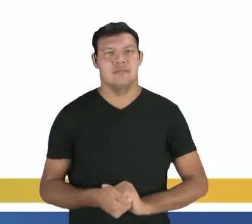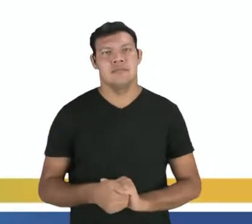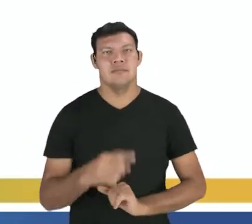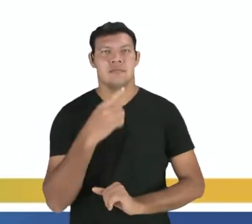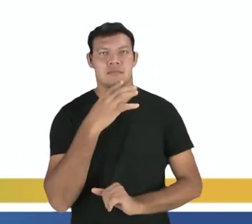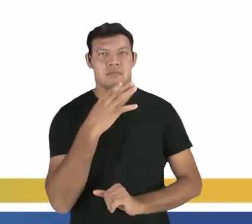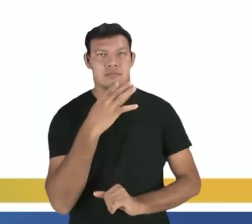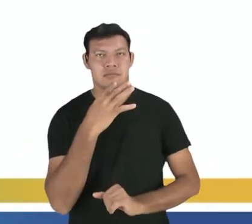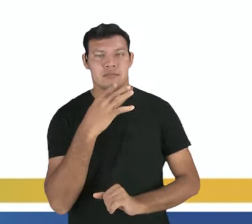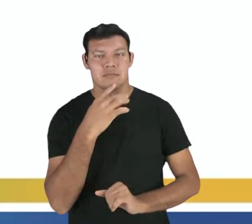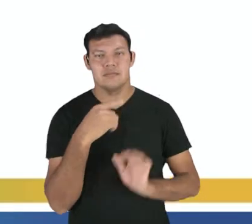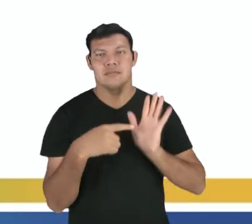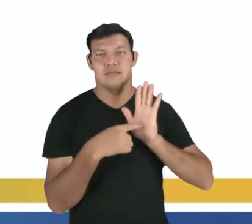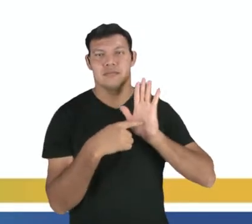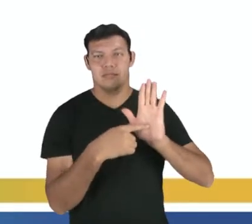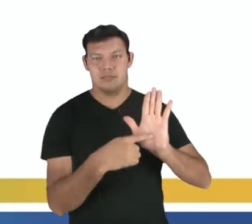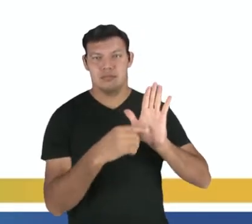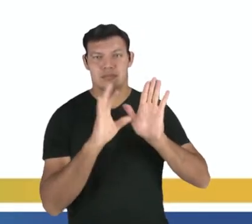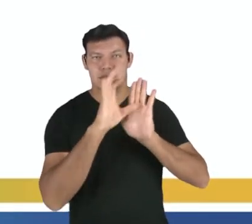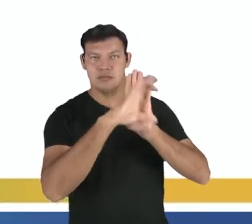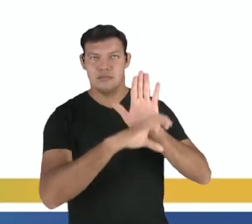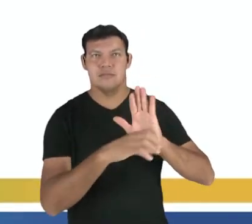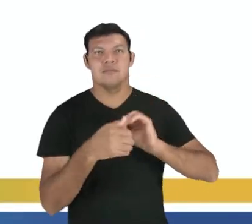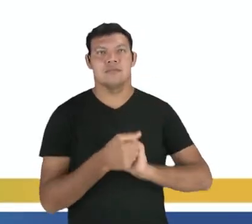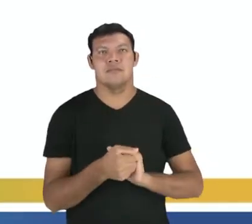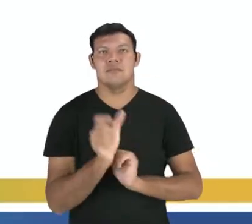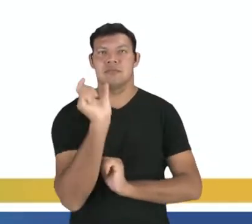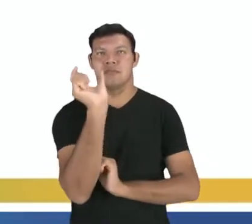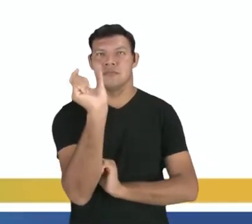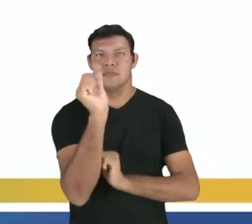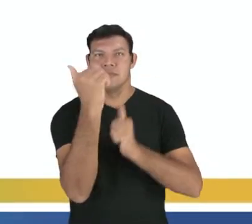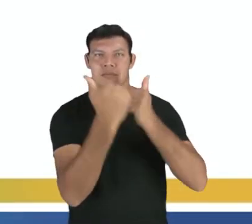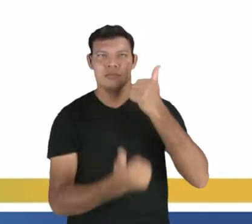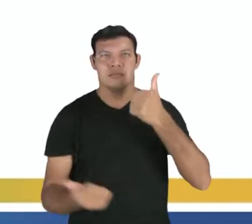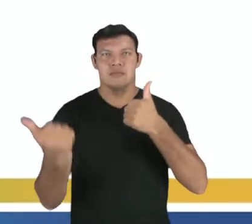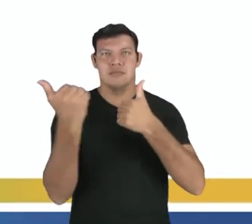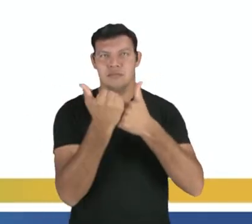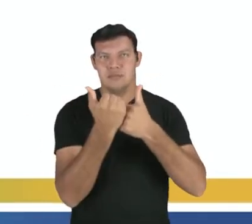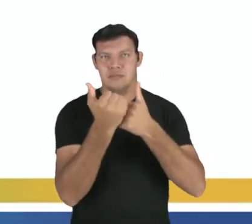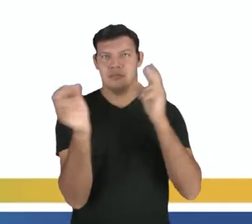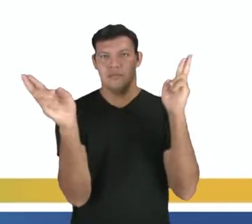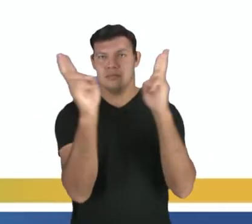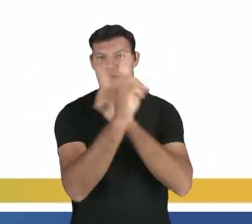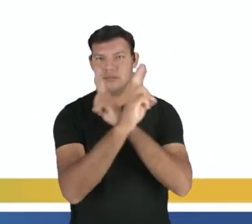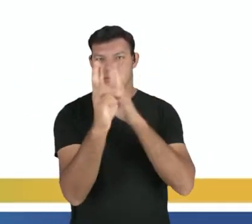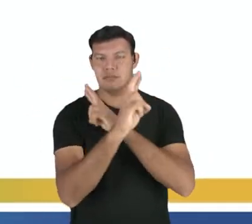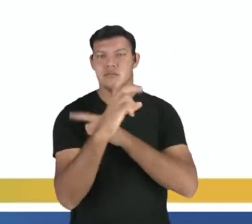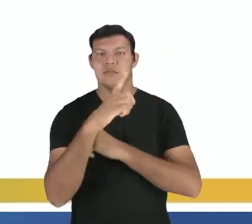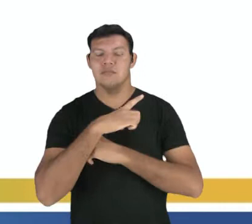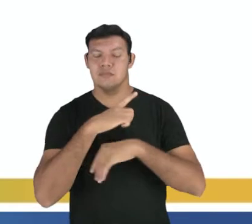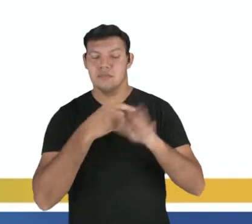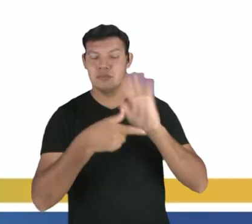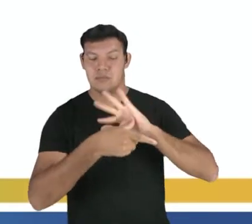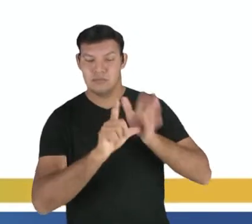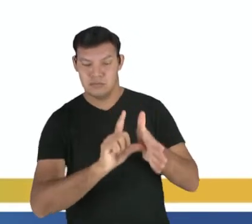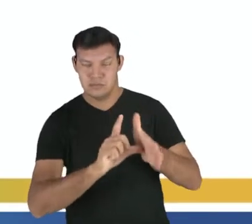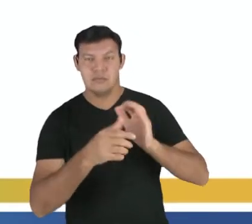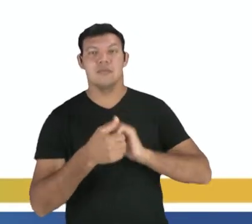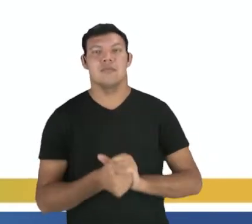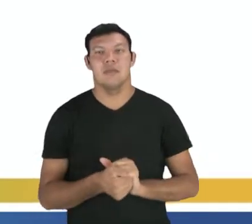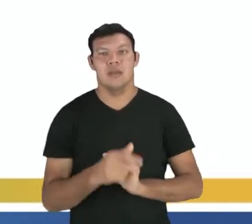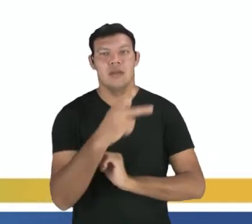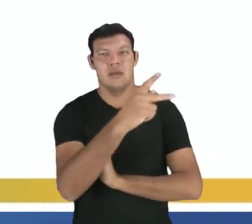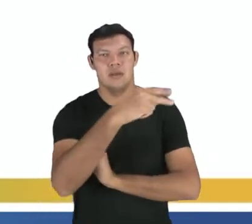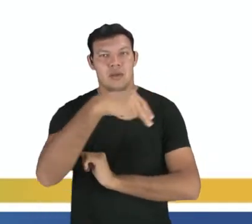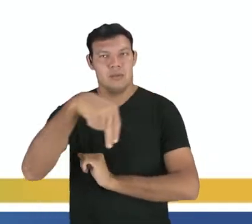conceito. As palavras que substituem outras e relacionam-se com elas anteriormente citadas chamam-se